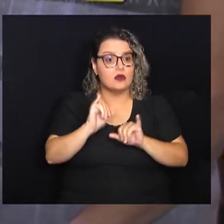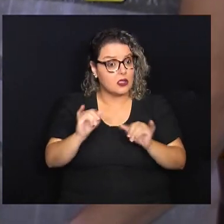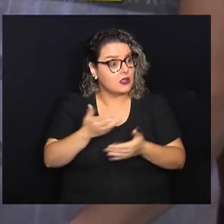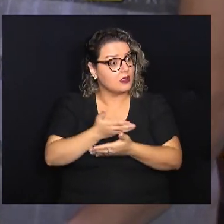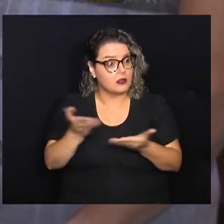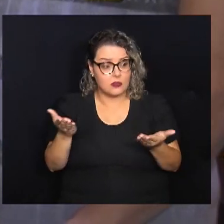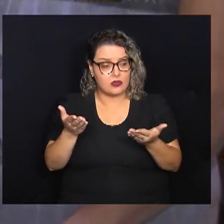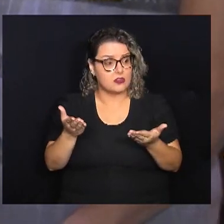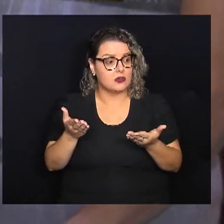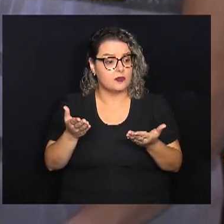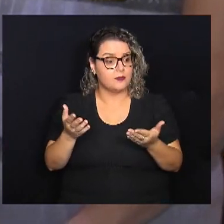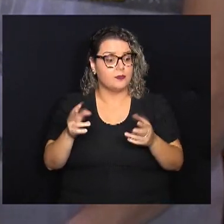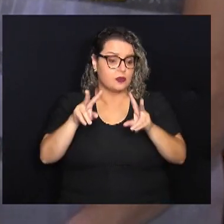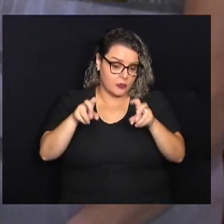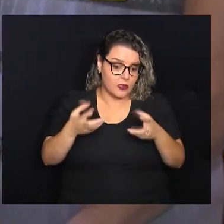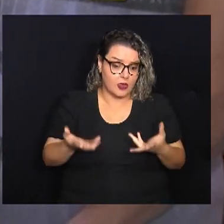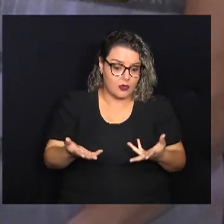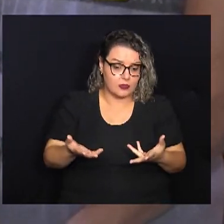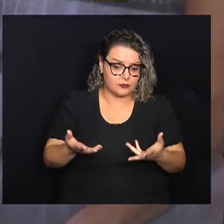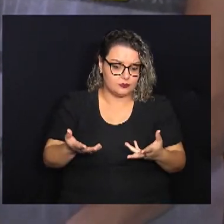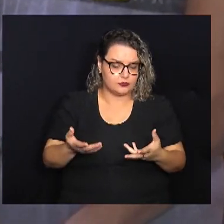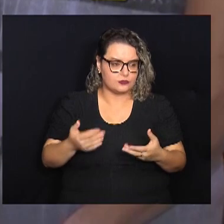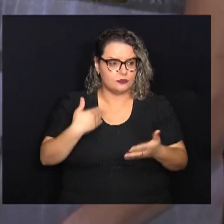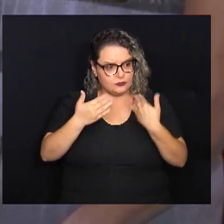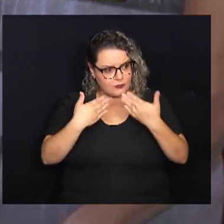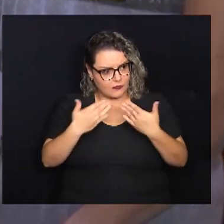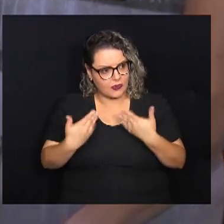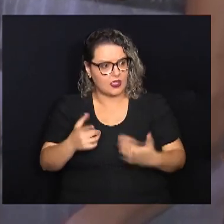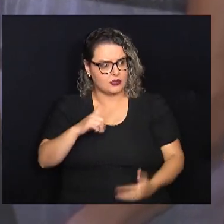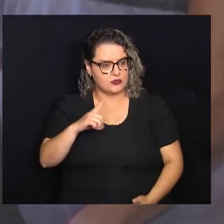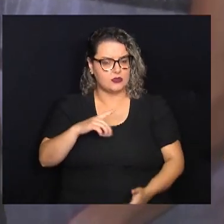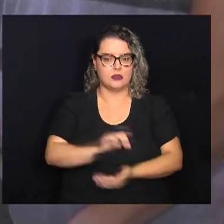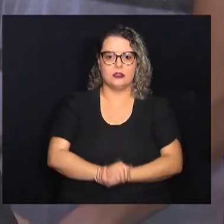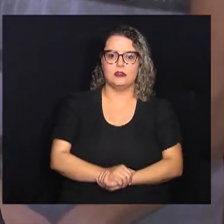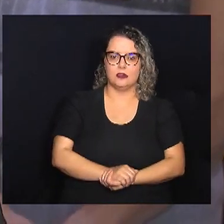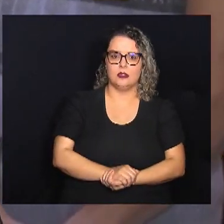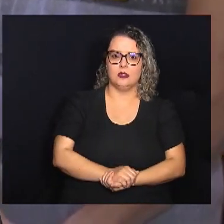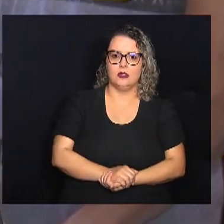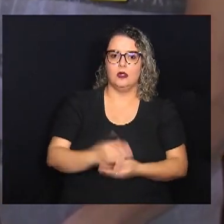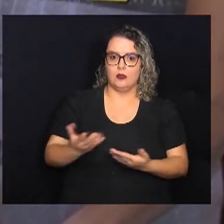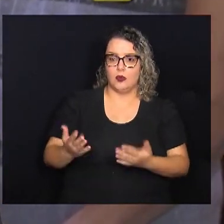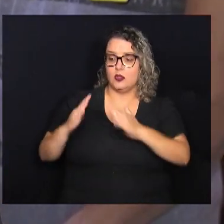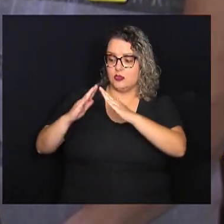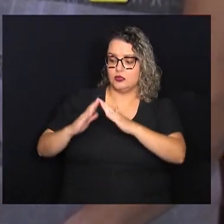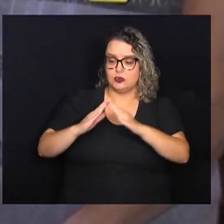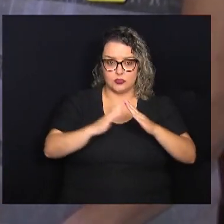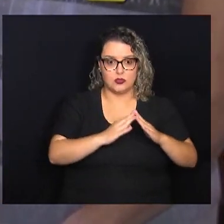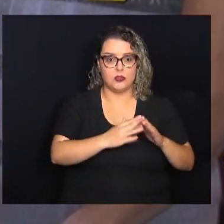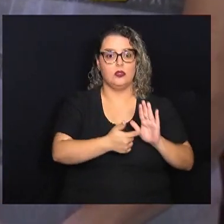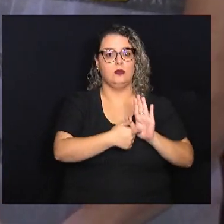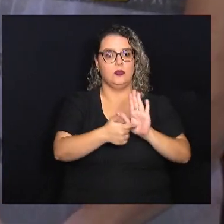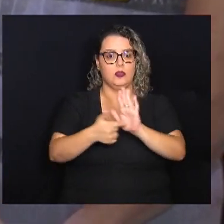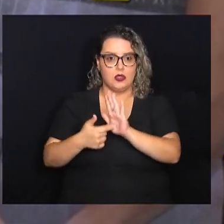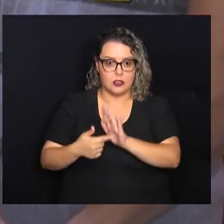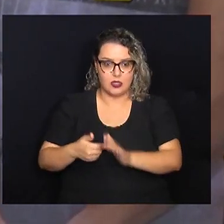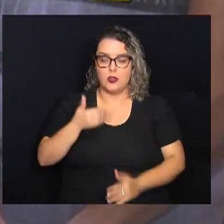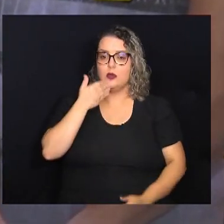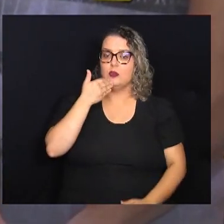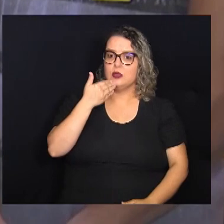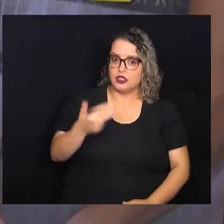vocês referente a essa situação, nessa conversa que vocês tiveram? Os moradores apresentaram as suas queixas, suas